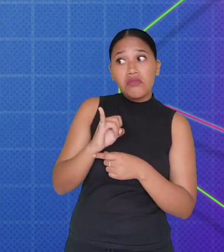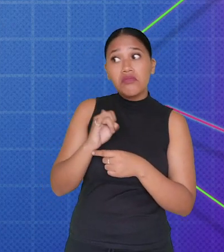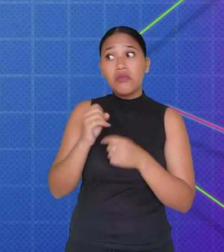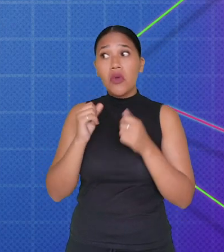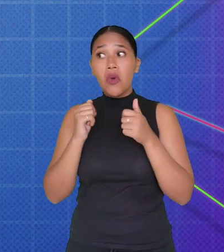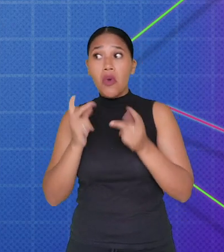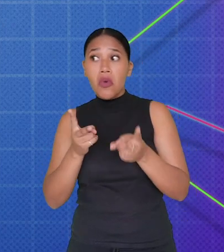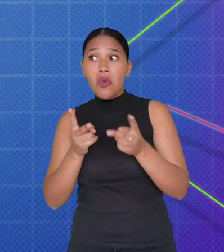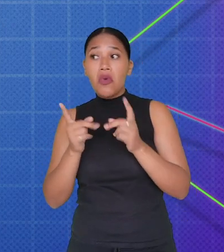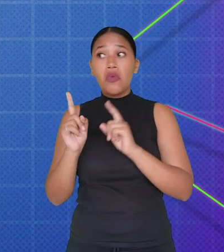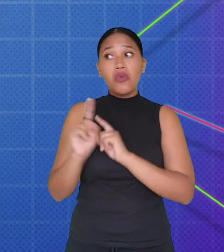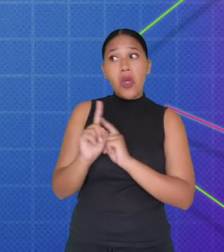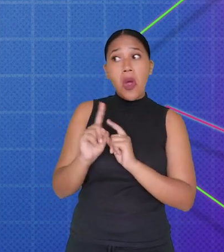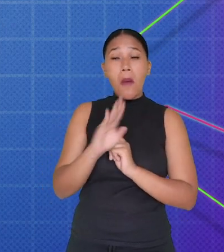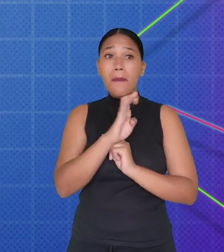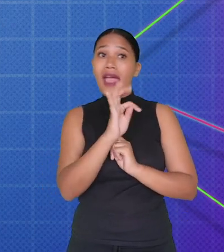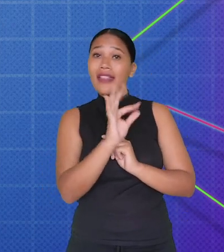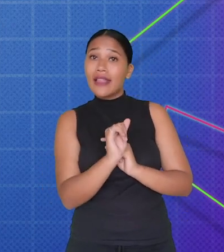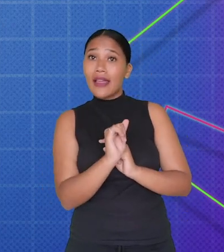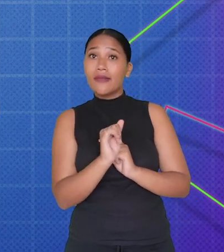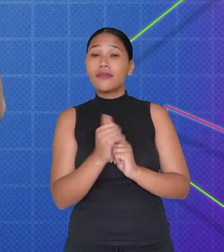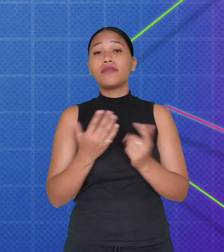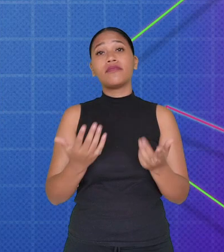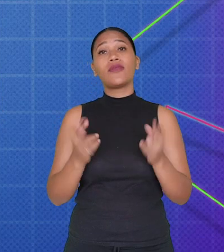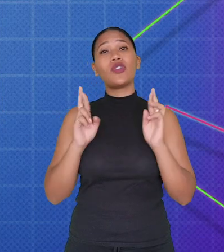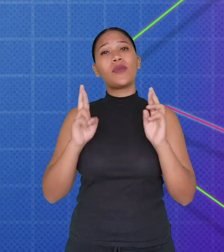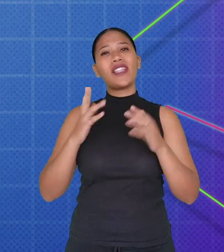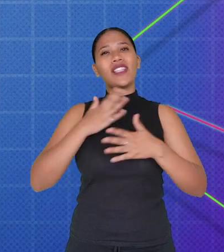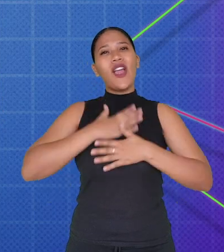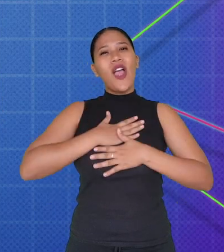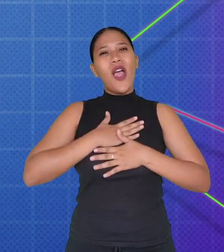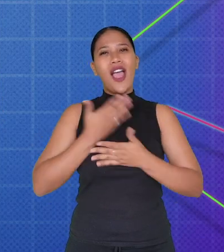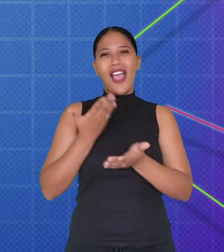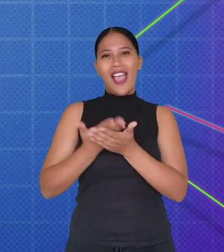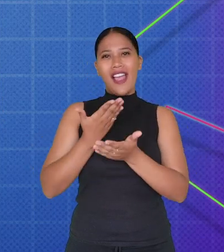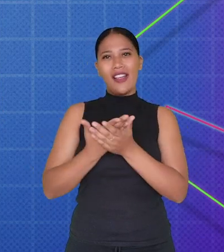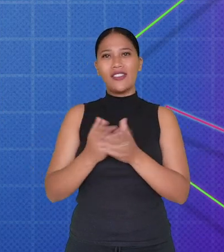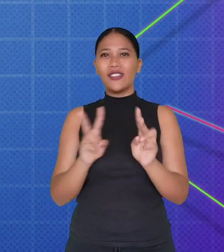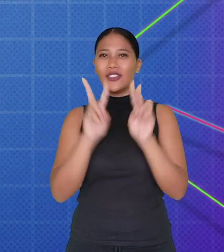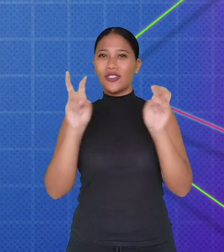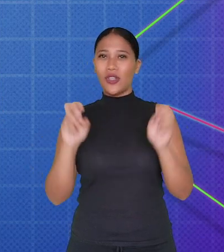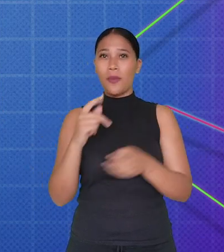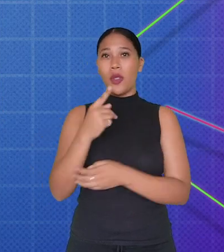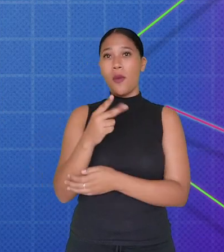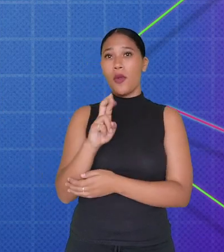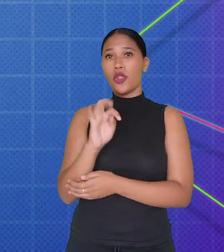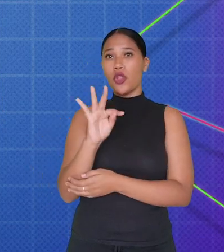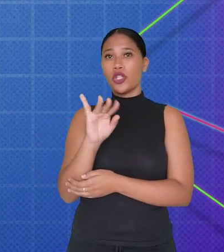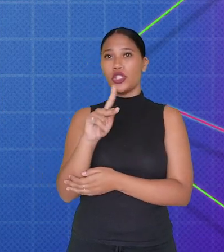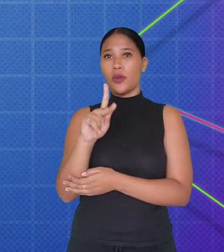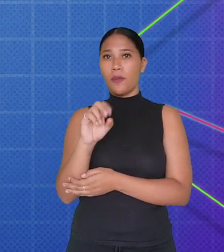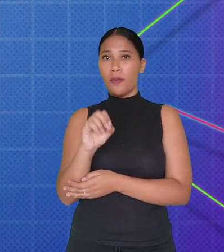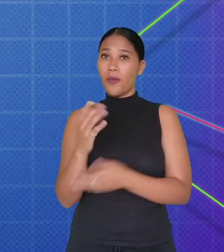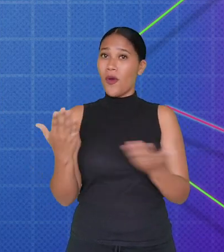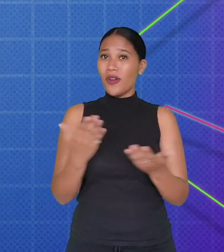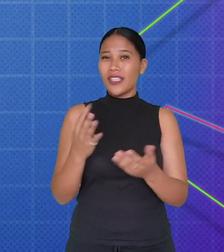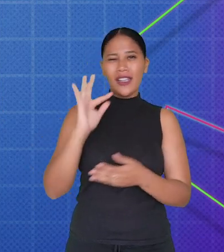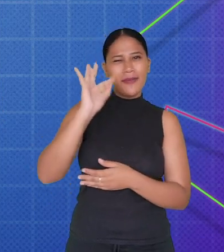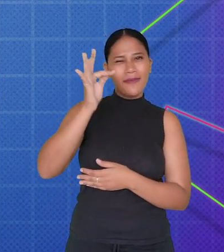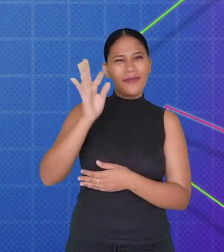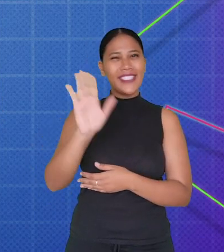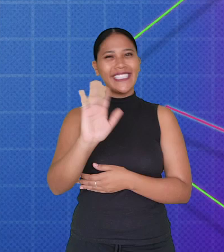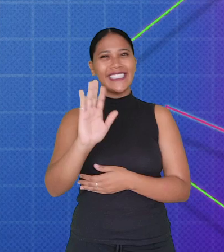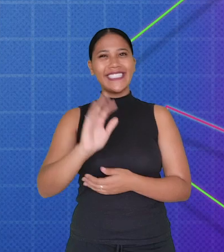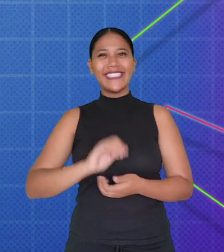deve ou não seguir para fase Beta pessoal eu espero que vocês tenham curtido a nossa aula de prototipagem de hoje nos vemos na próxima aula